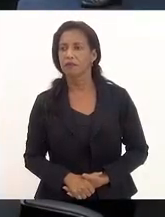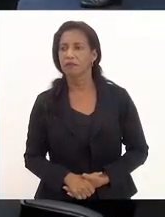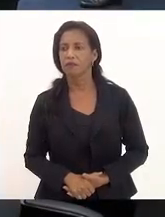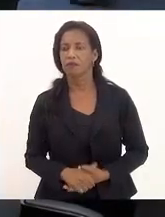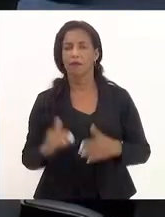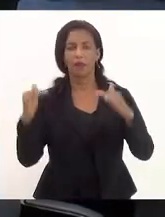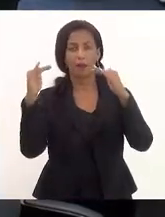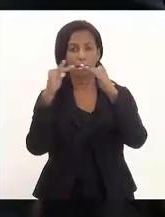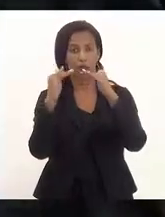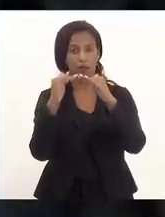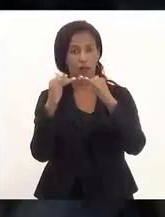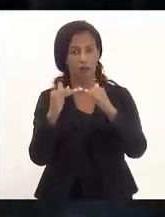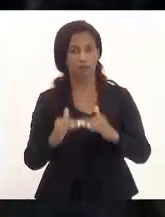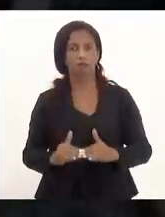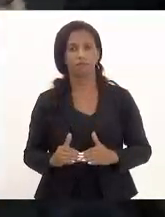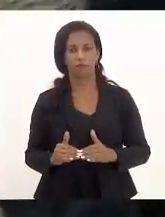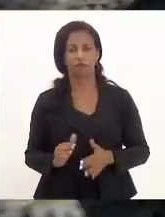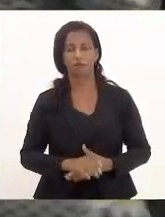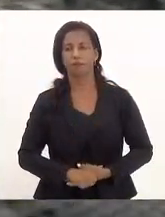Parecer favorável.